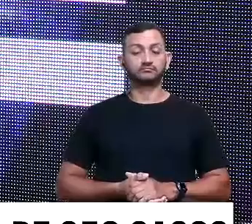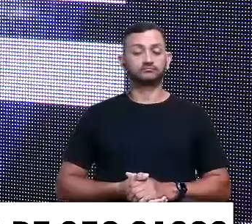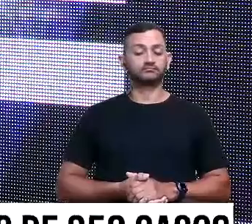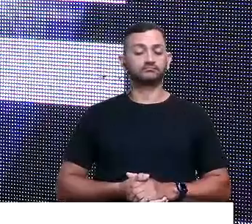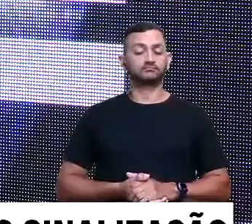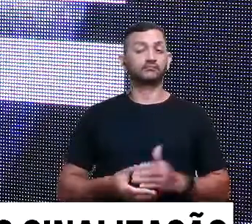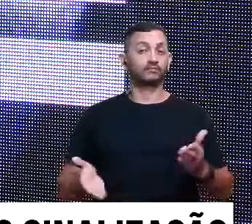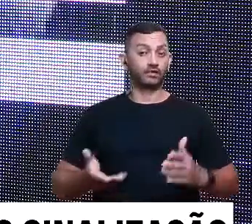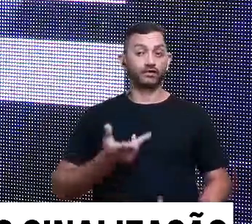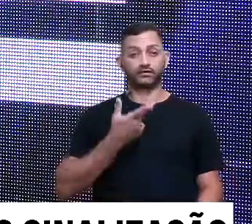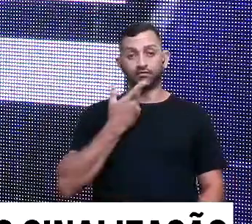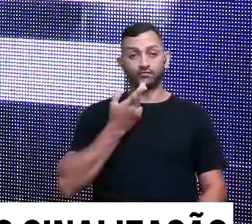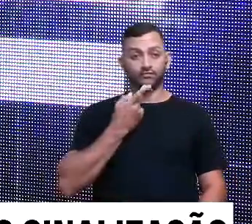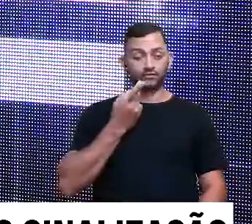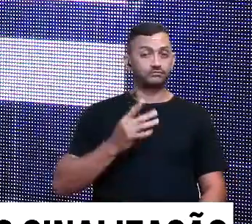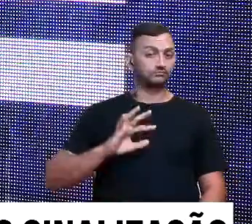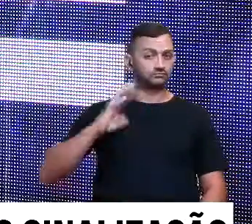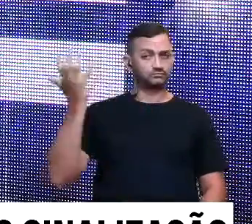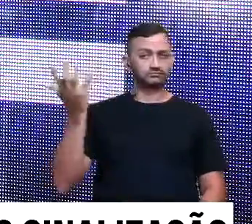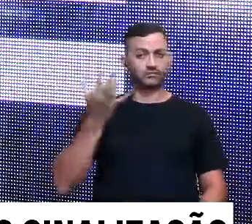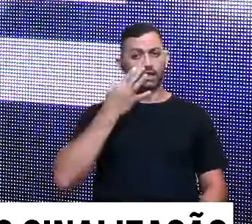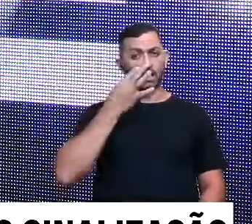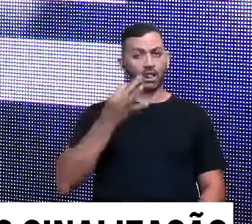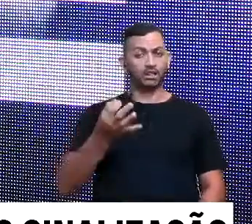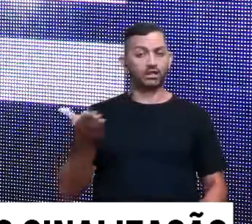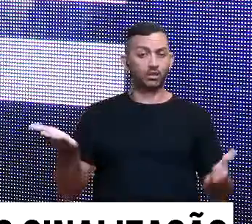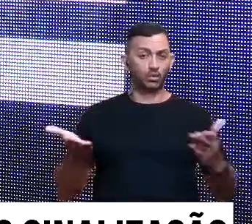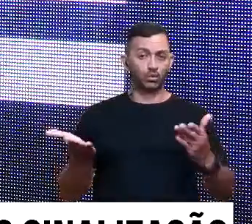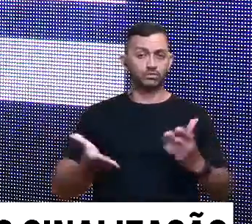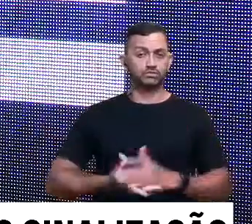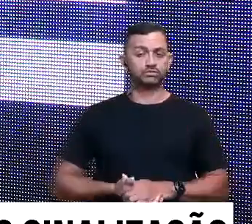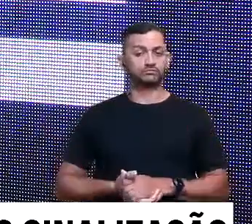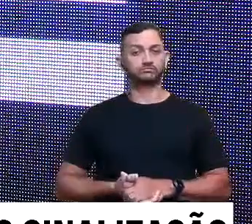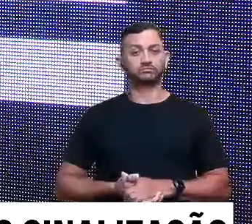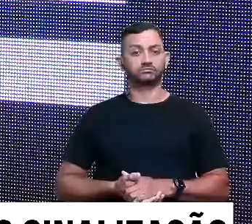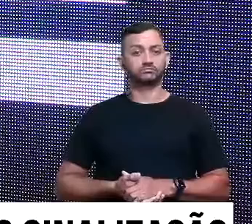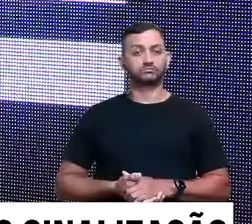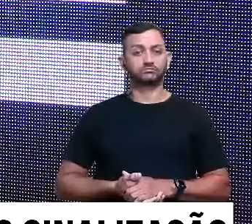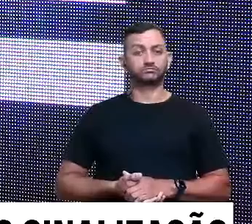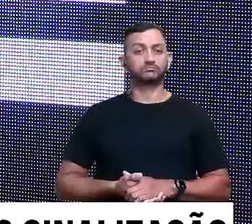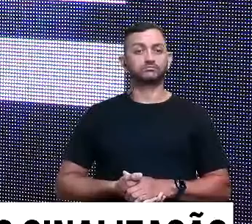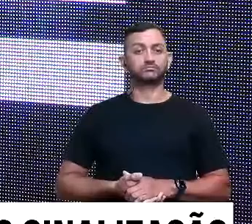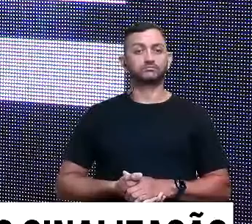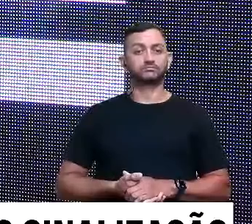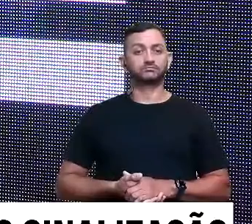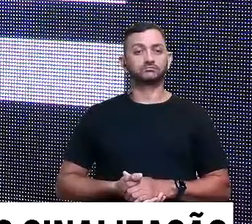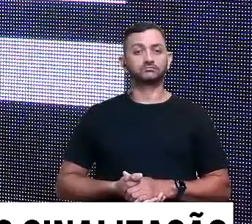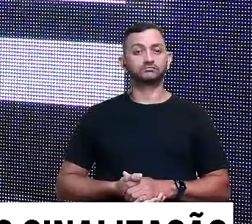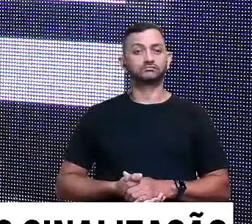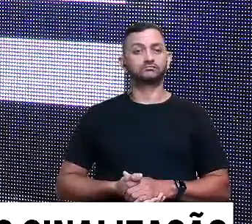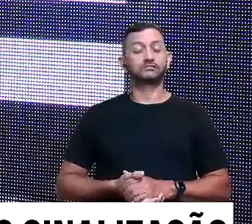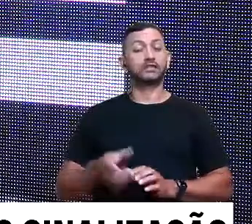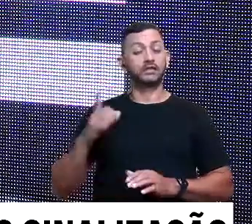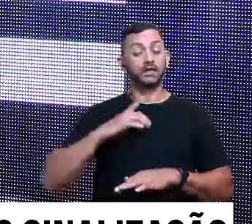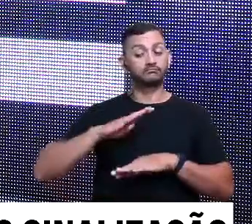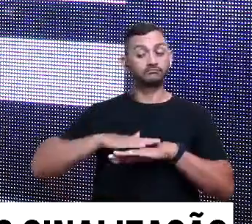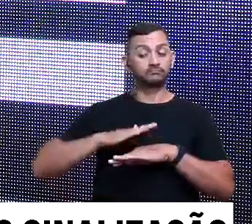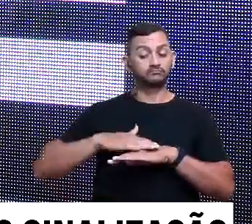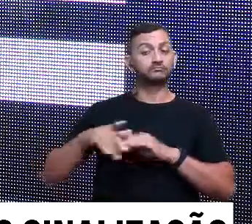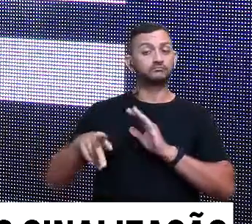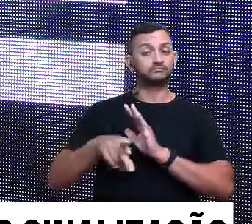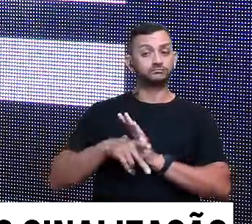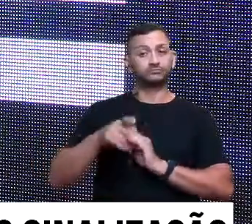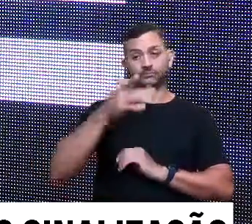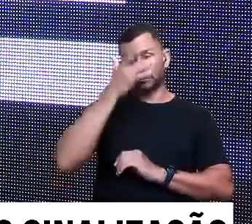gente vai falar a respeito de uma situação que também chamou bastante atenção, pois é mais uma daquelas situações em que as